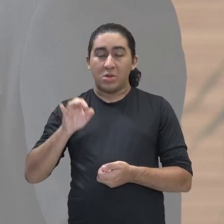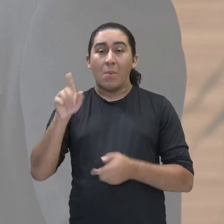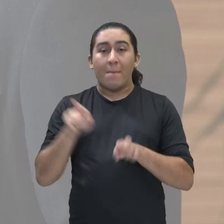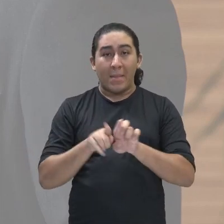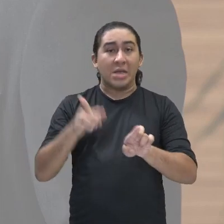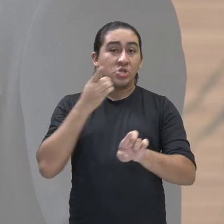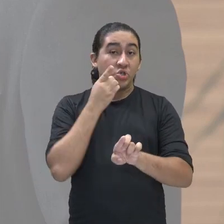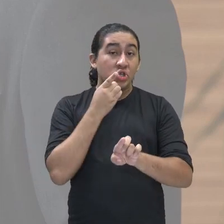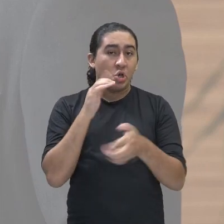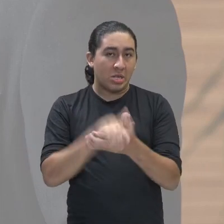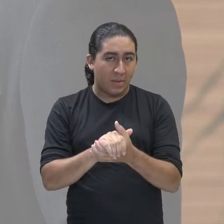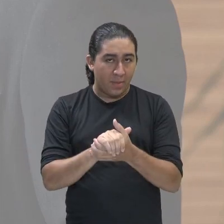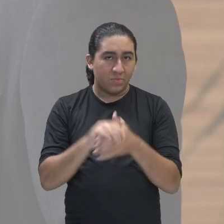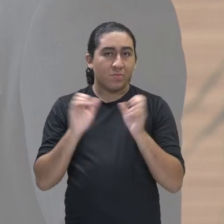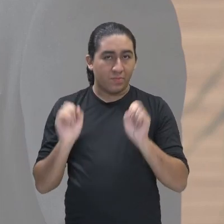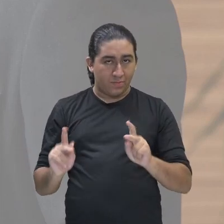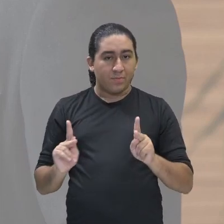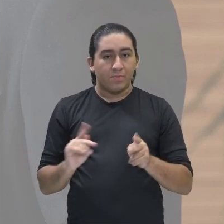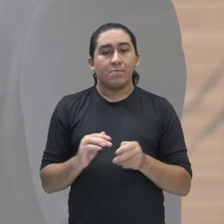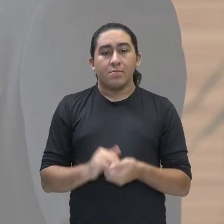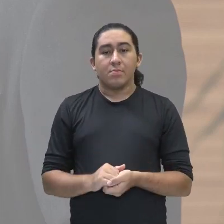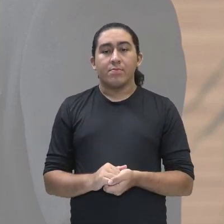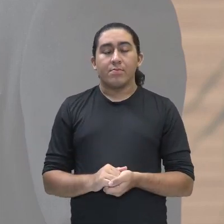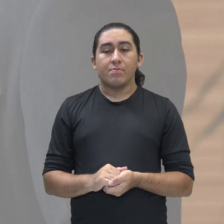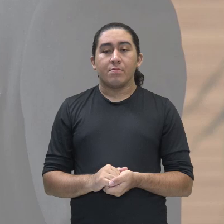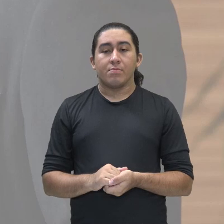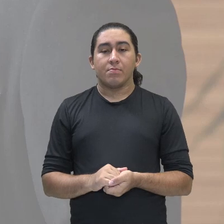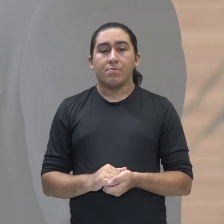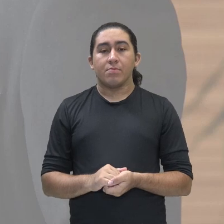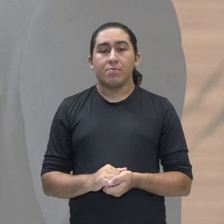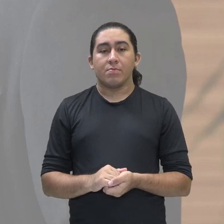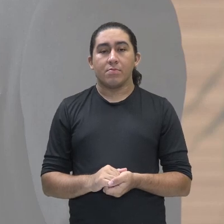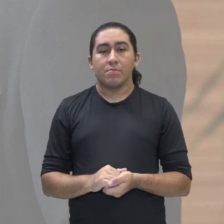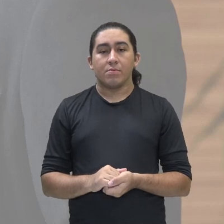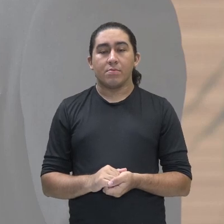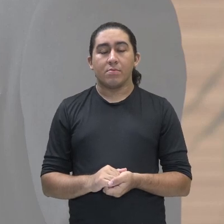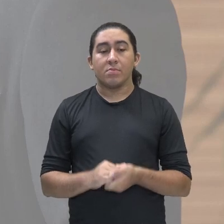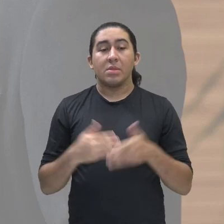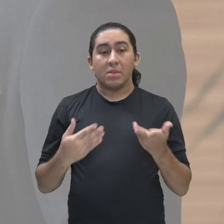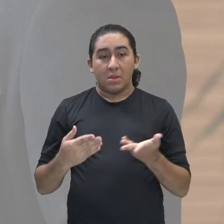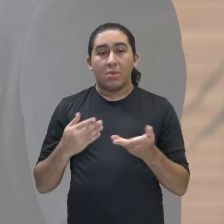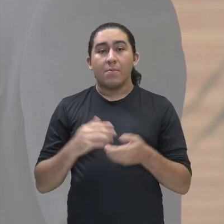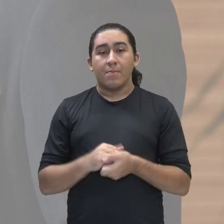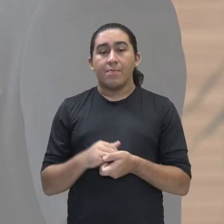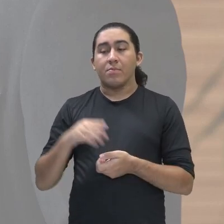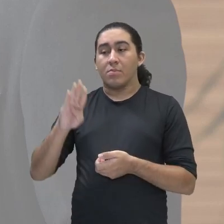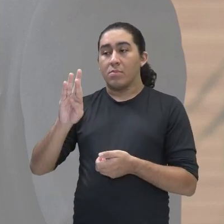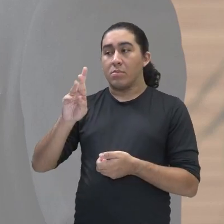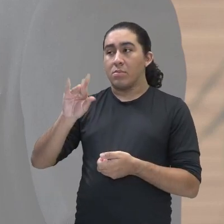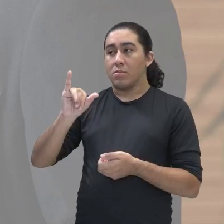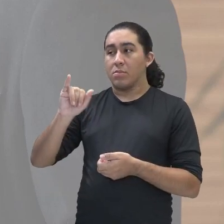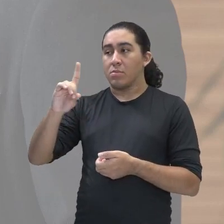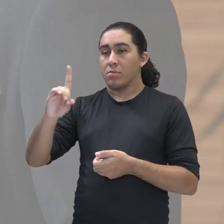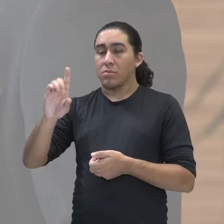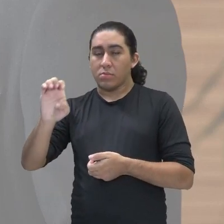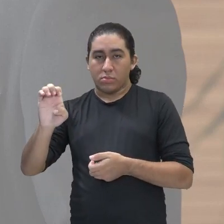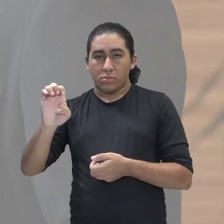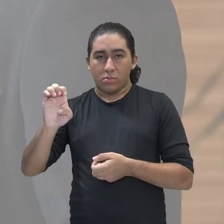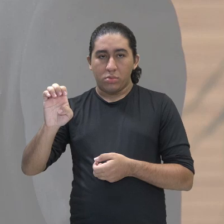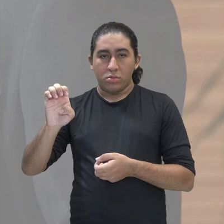palavras relacionadas a isso. Nós vamos ver agora. Olha aí, temos a imagem deles aí com o anel, né?